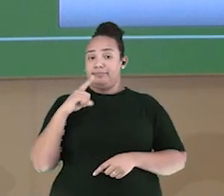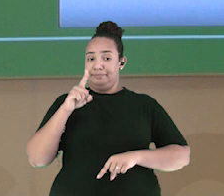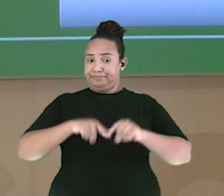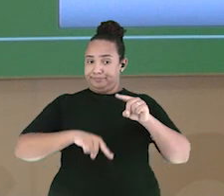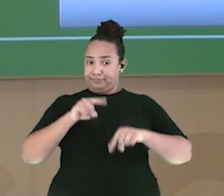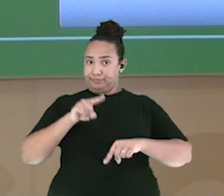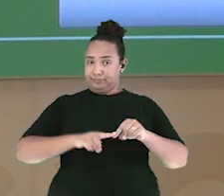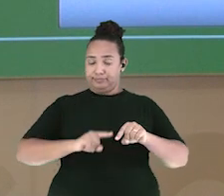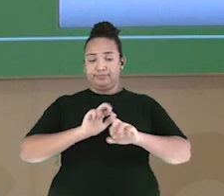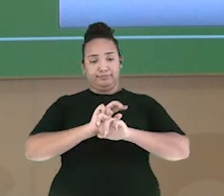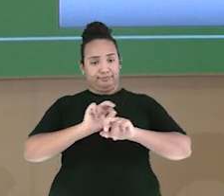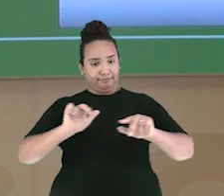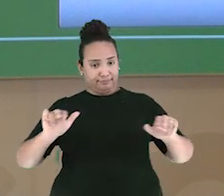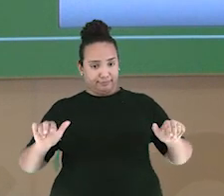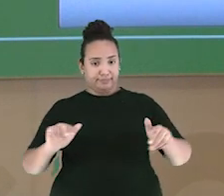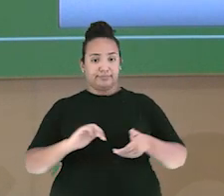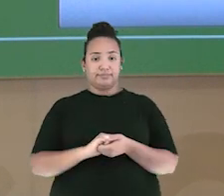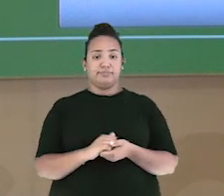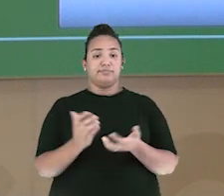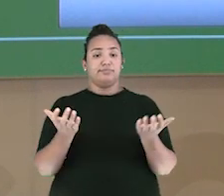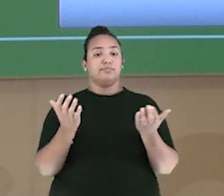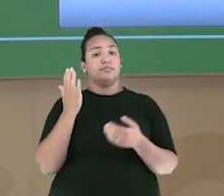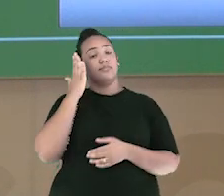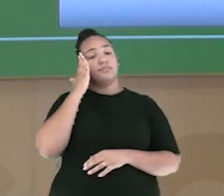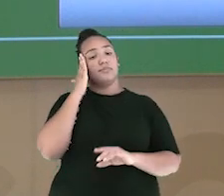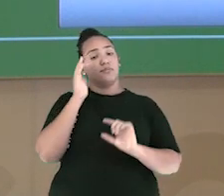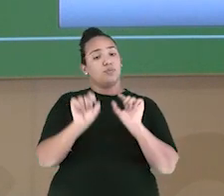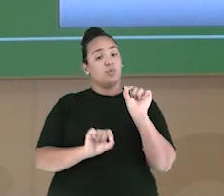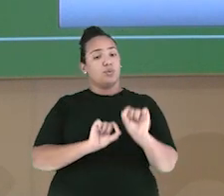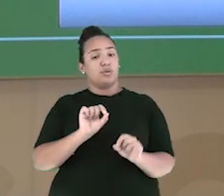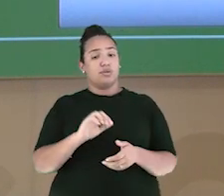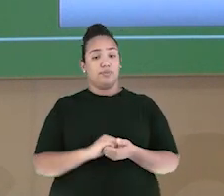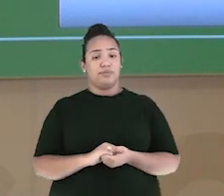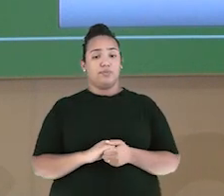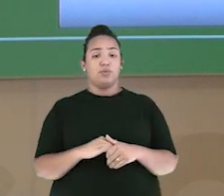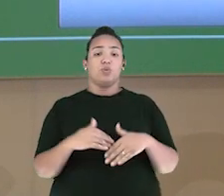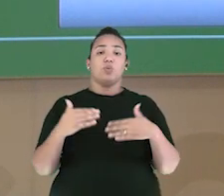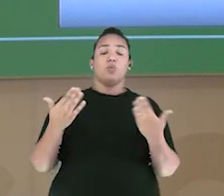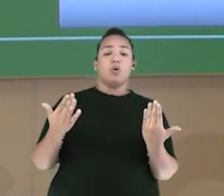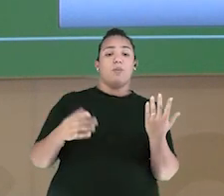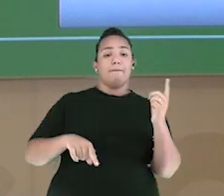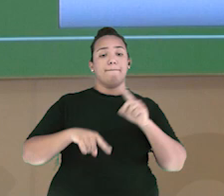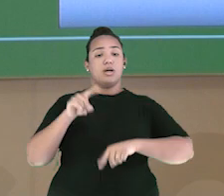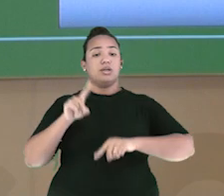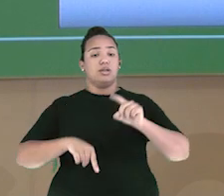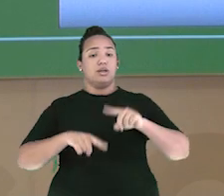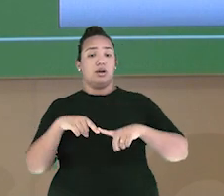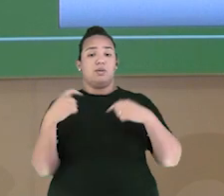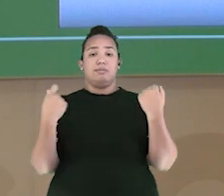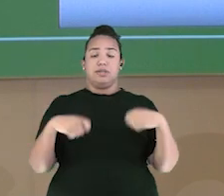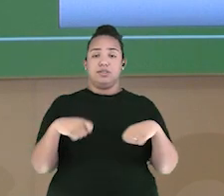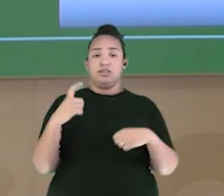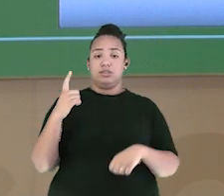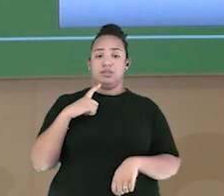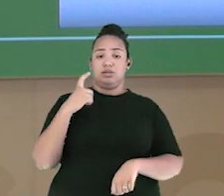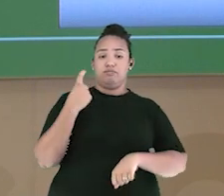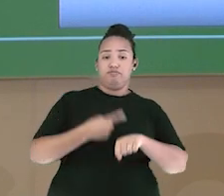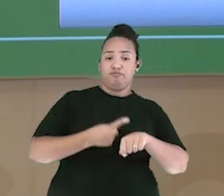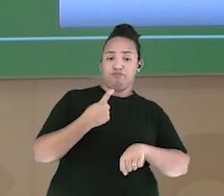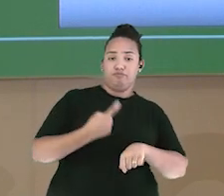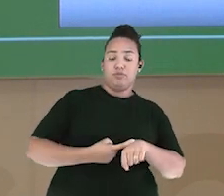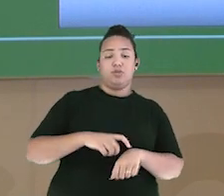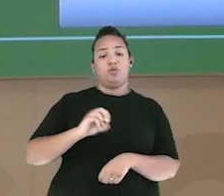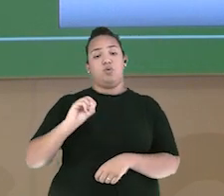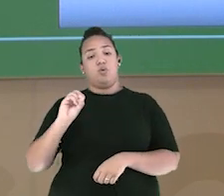diferentes objetos. Eu quero saber de vocês o seguinte: quais desses objetos precisam ter dureza